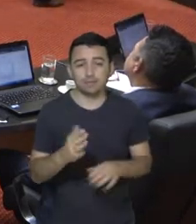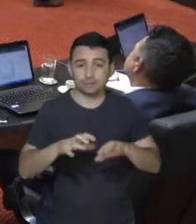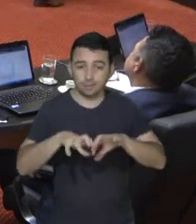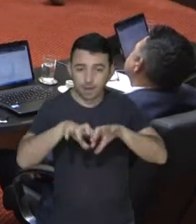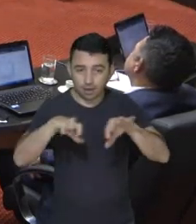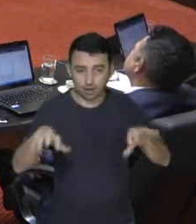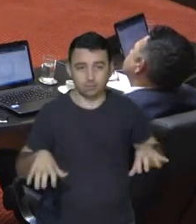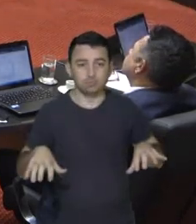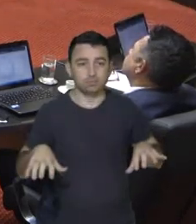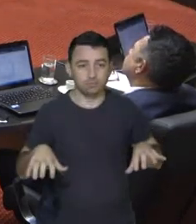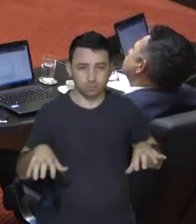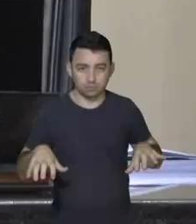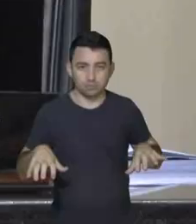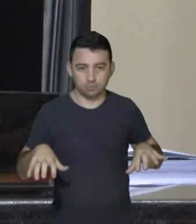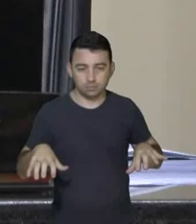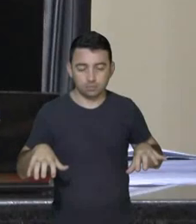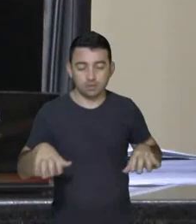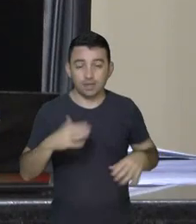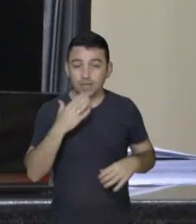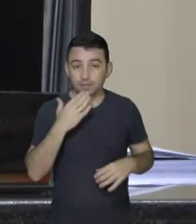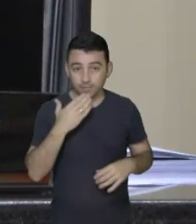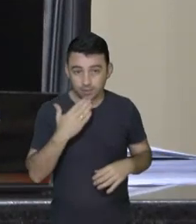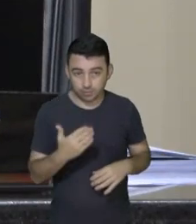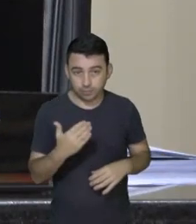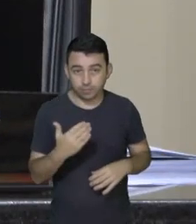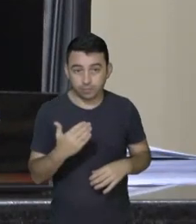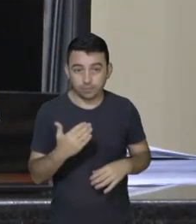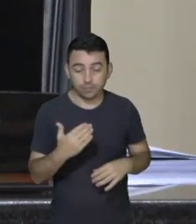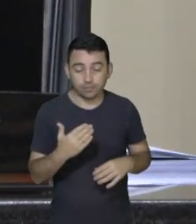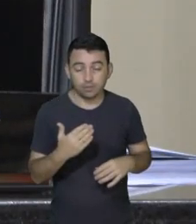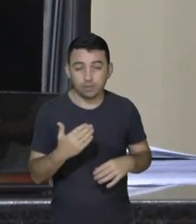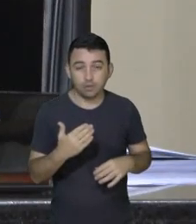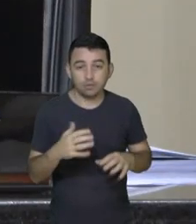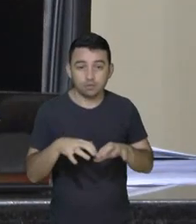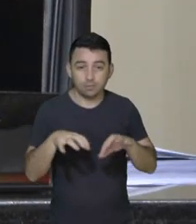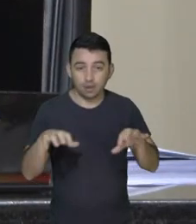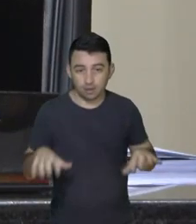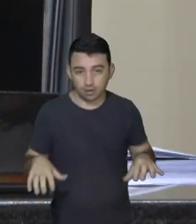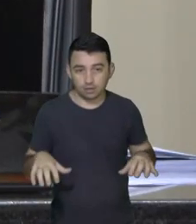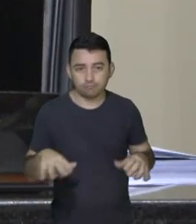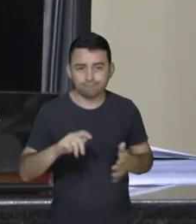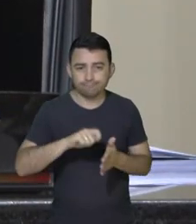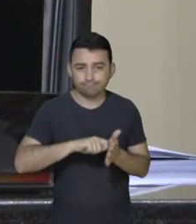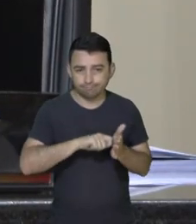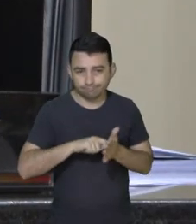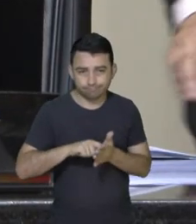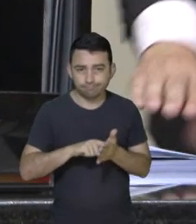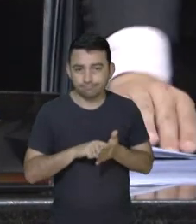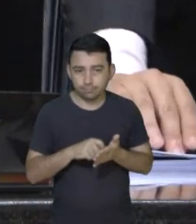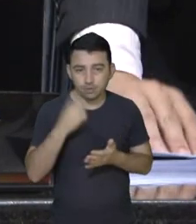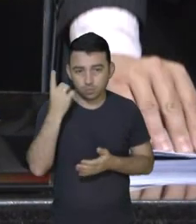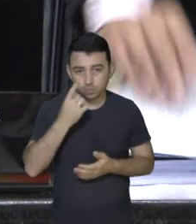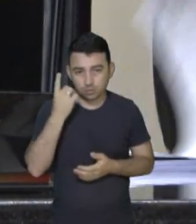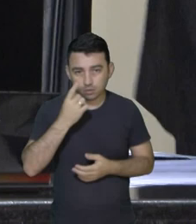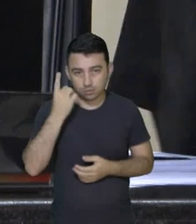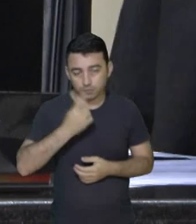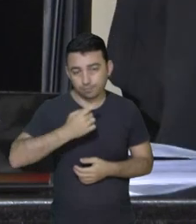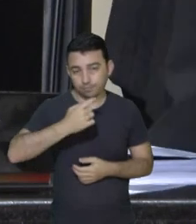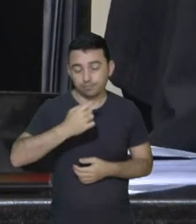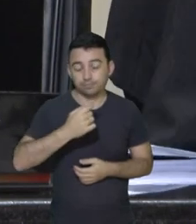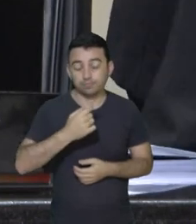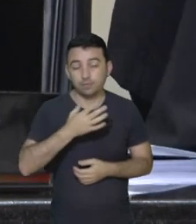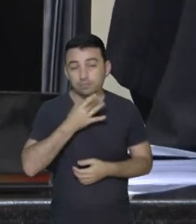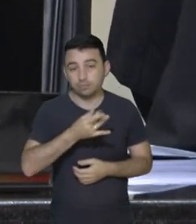separado. Requerimento de votação em separado, subscrito pelos deputados Valdir Cobalcini